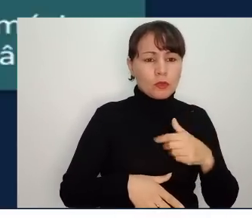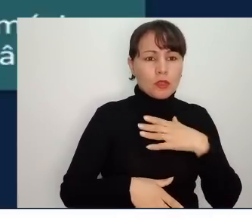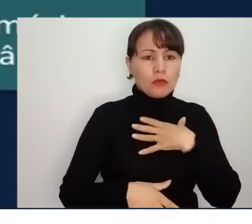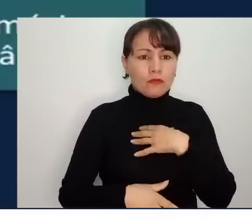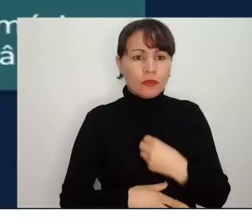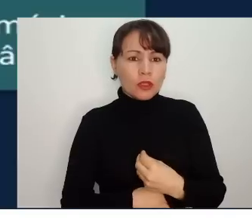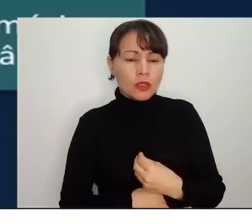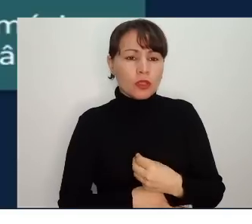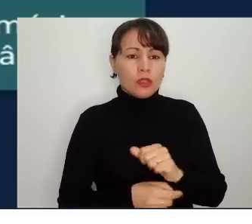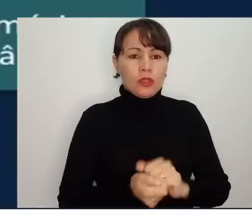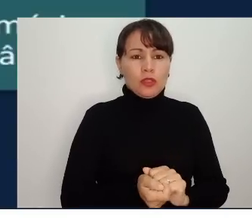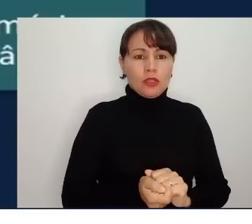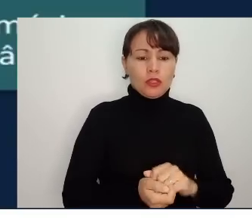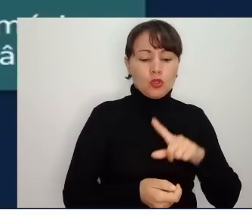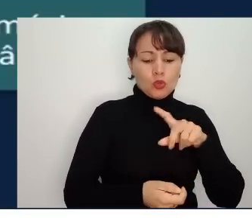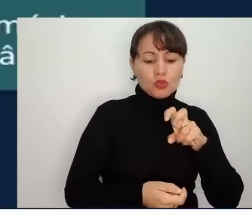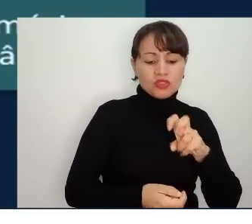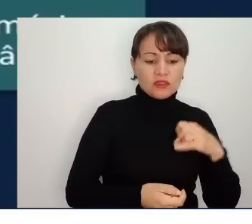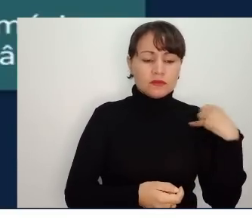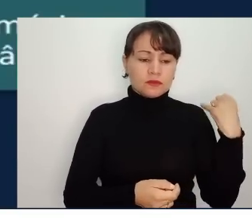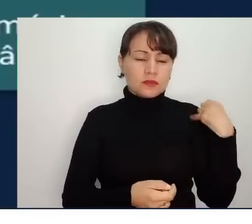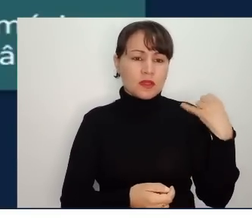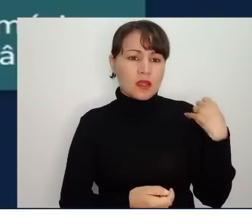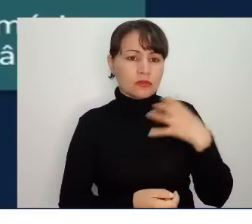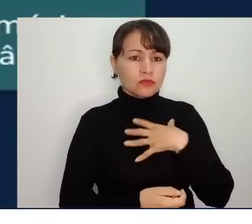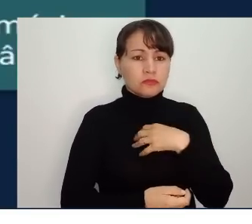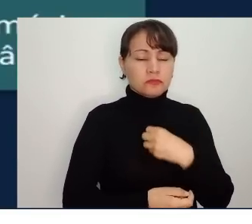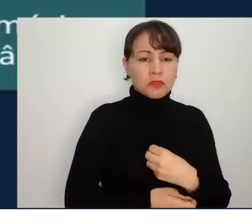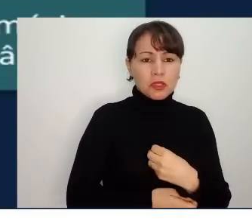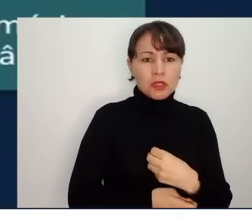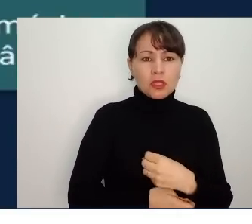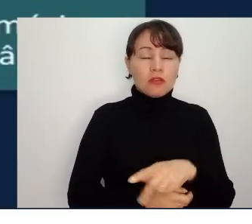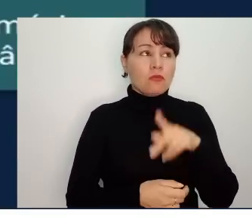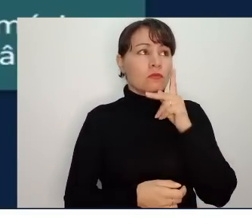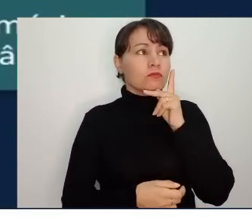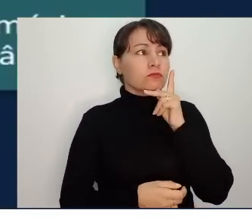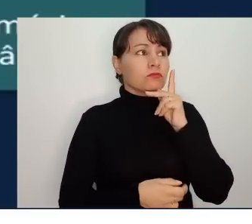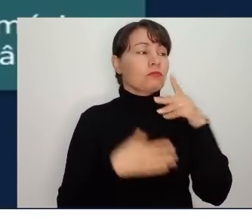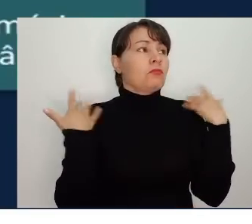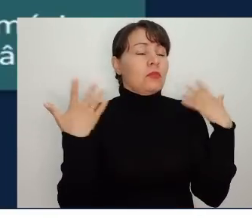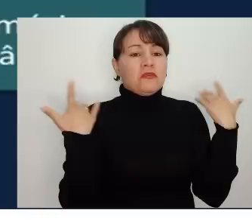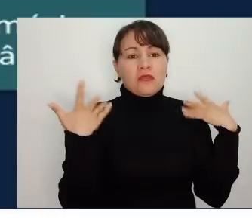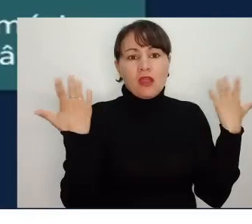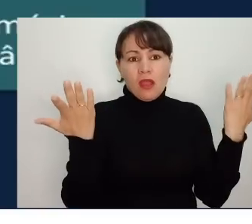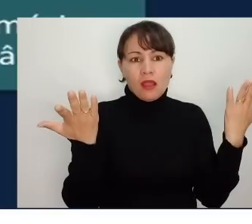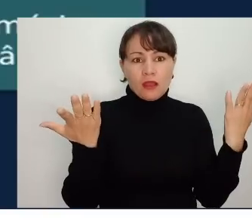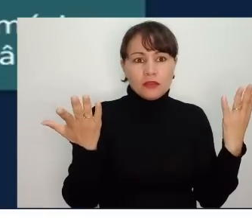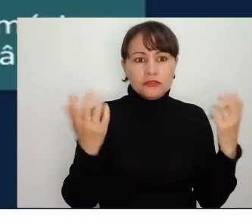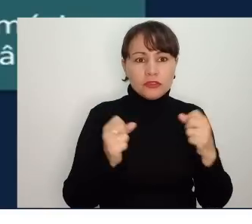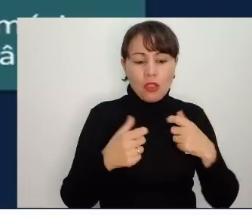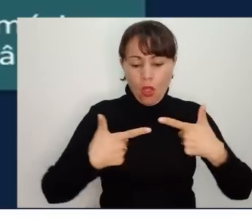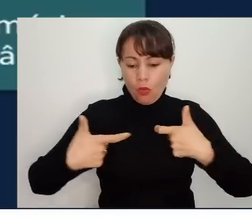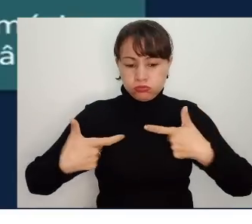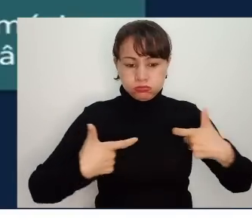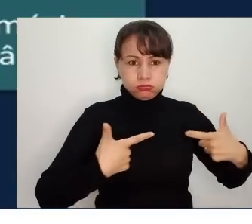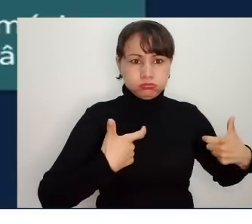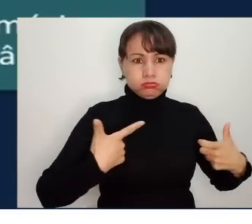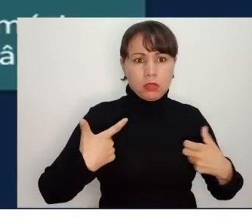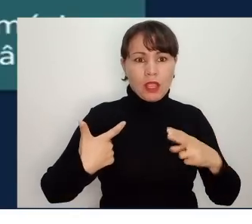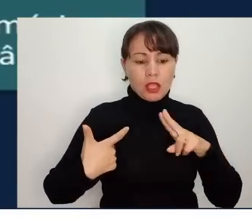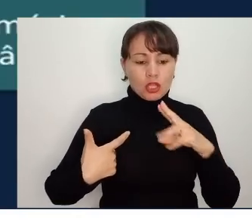do filho, os 15 anos, uma viagem, a guerra da